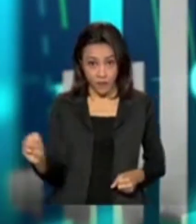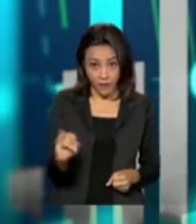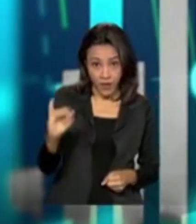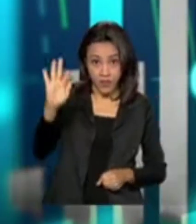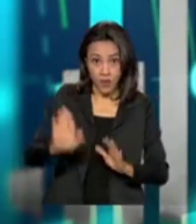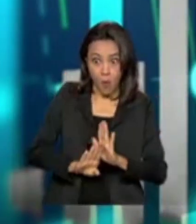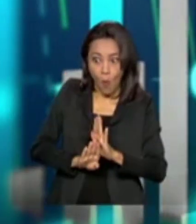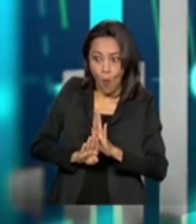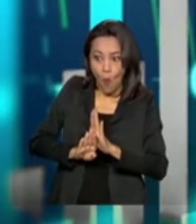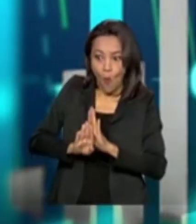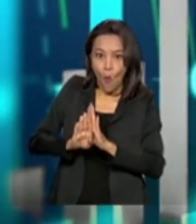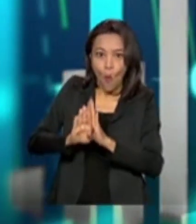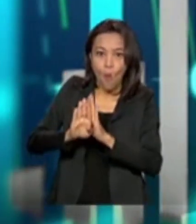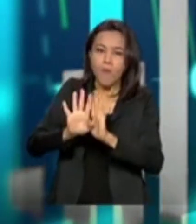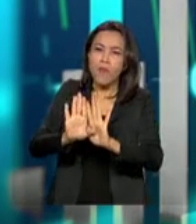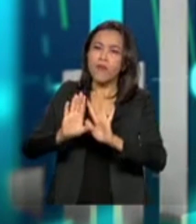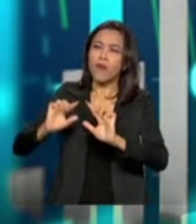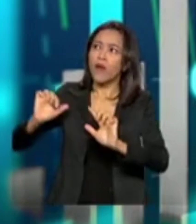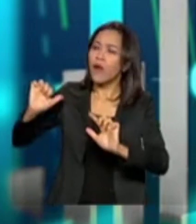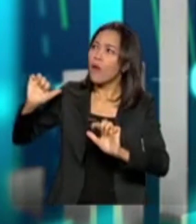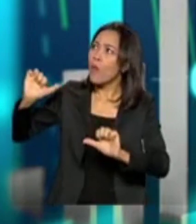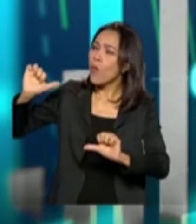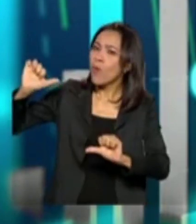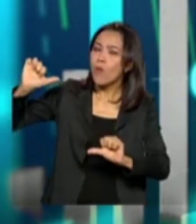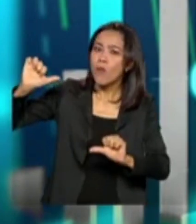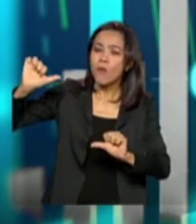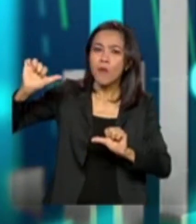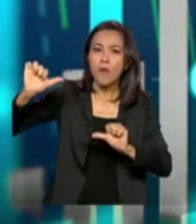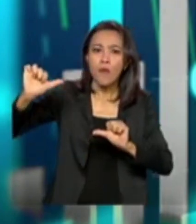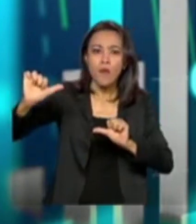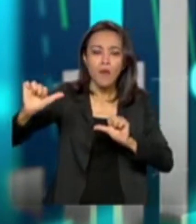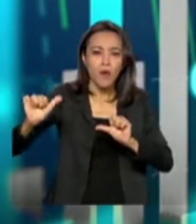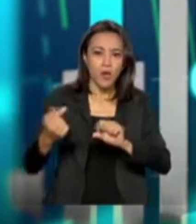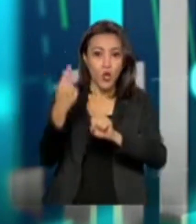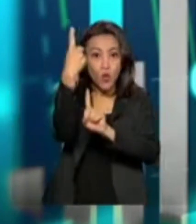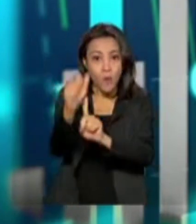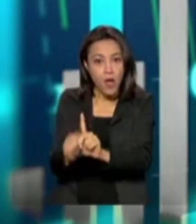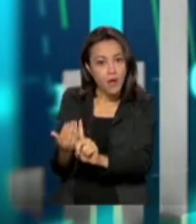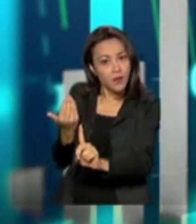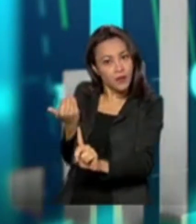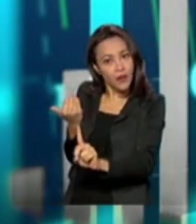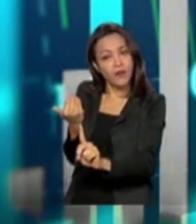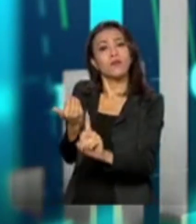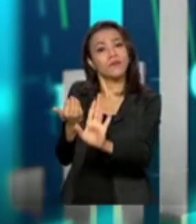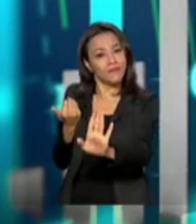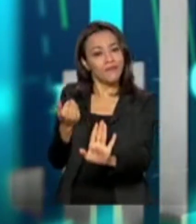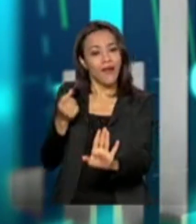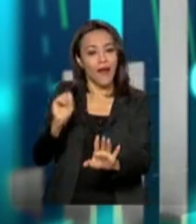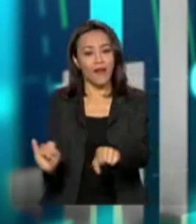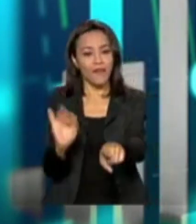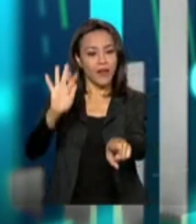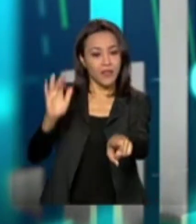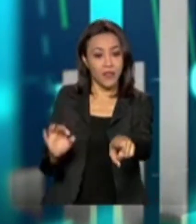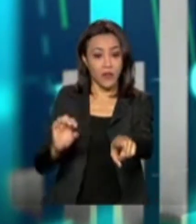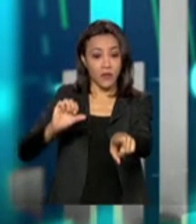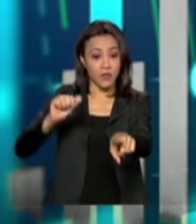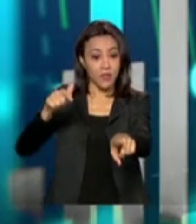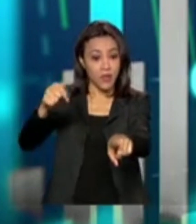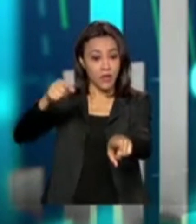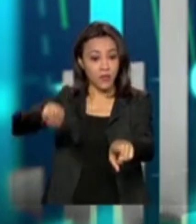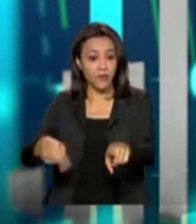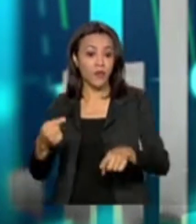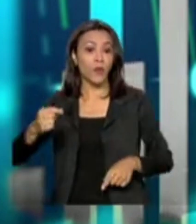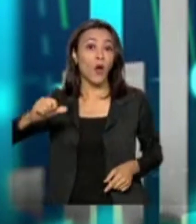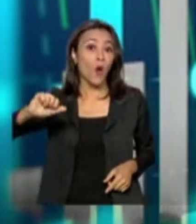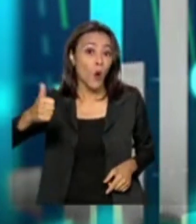só que essa expectativa foi mudando ao longo do ano e, há um mês atrás, a expectativa já era que a inflação chegasse a 7,11%